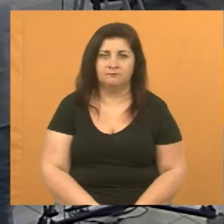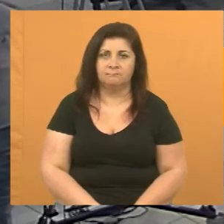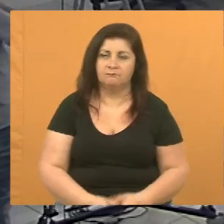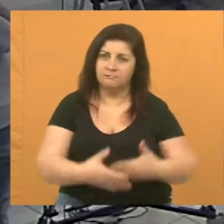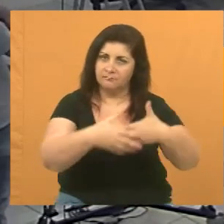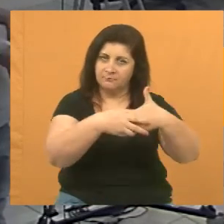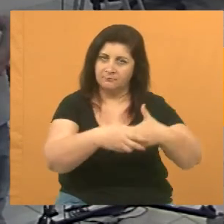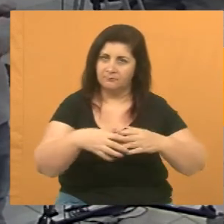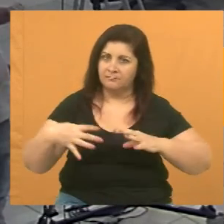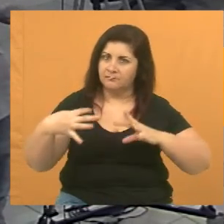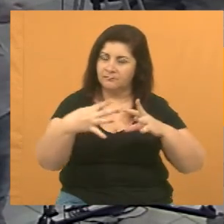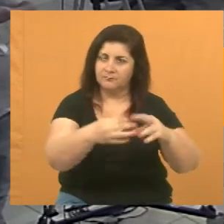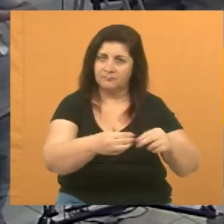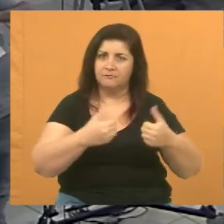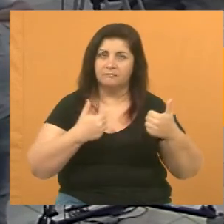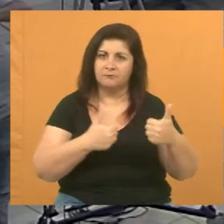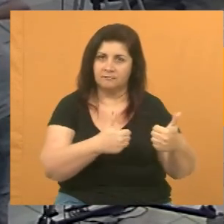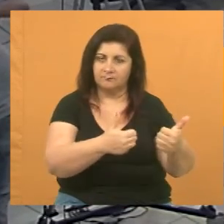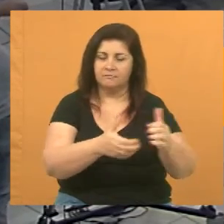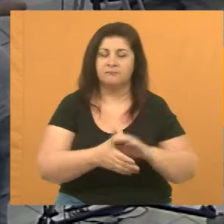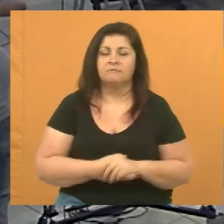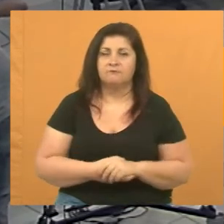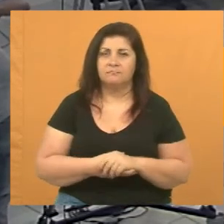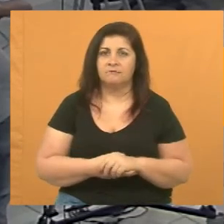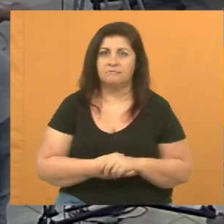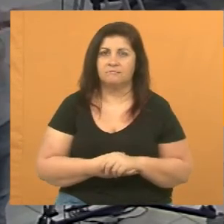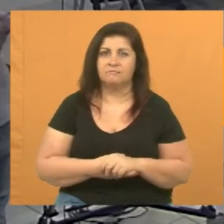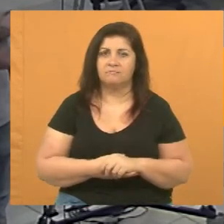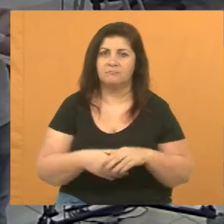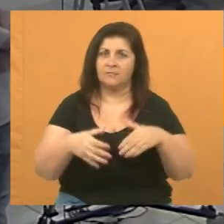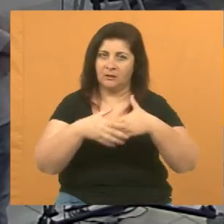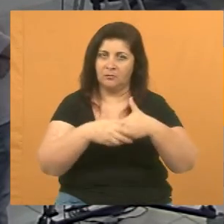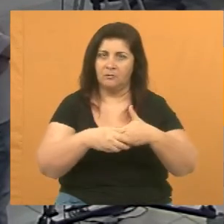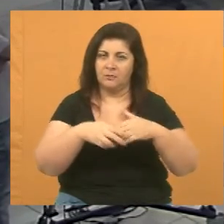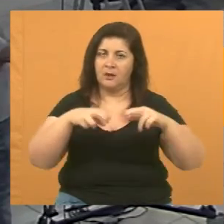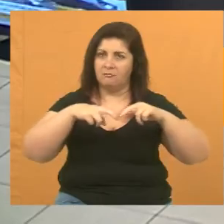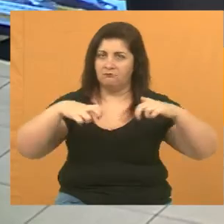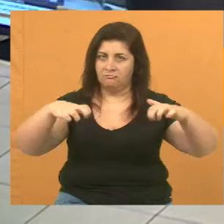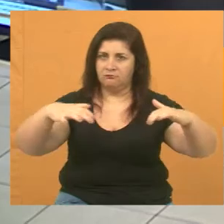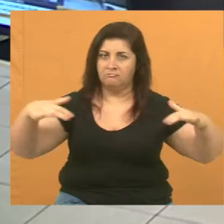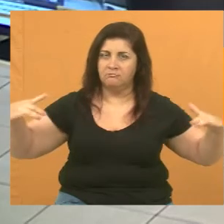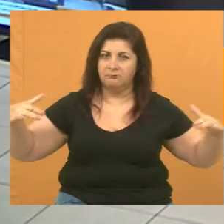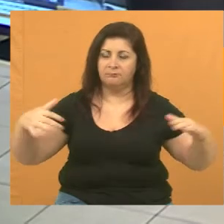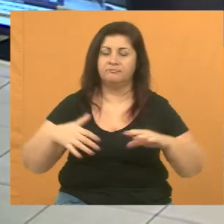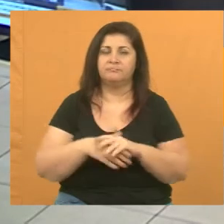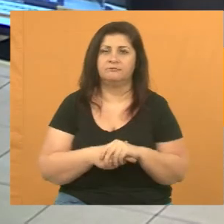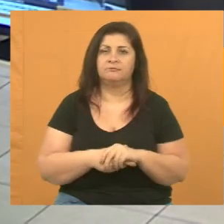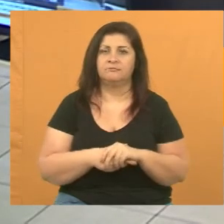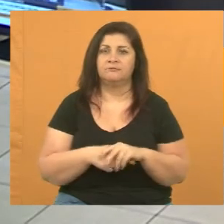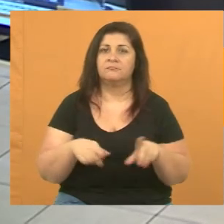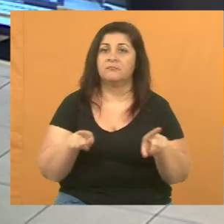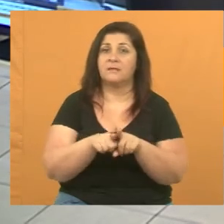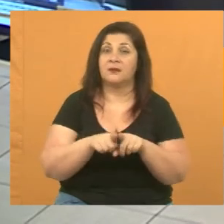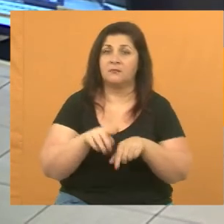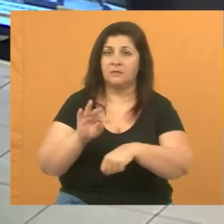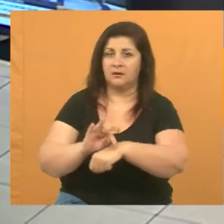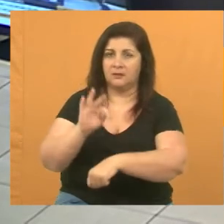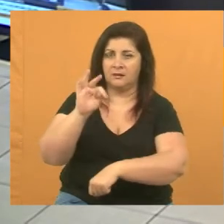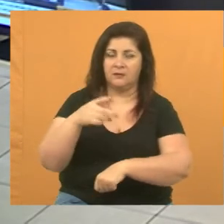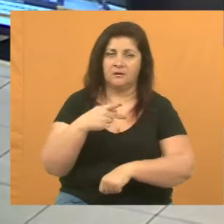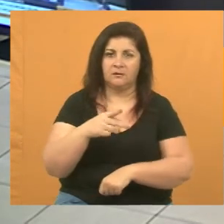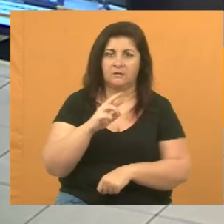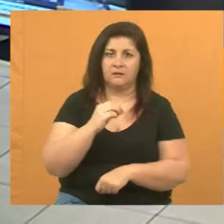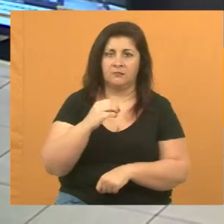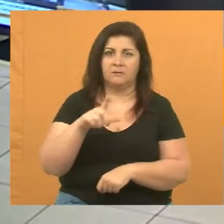Cumprimentar a todos que acompanham, cumprimentar aqui os que estão nas galerias, também os técnicos da Fundação